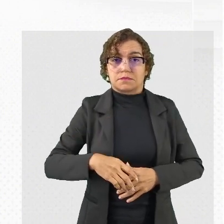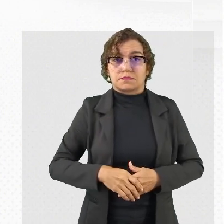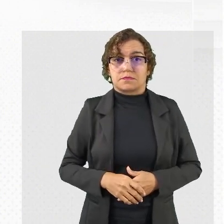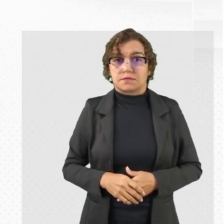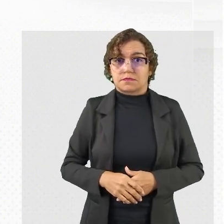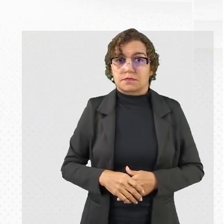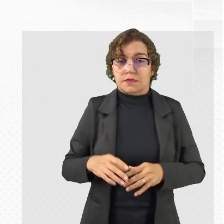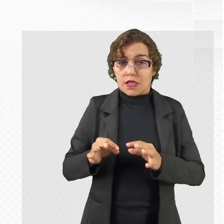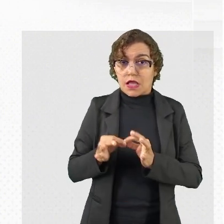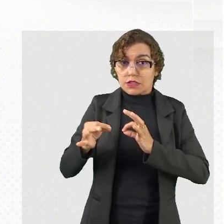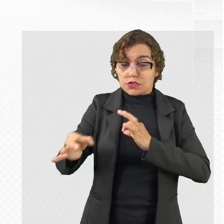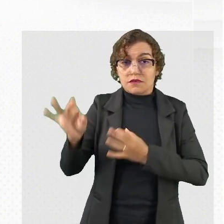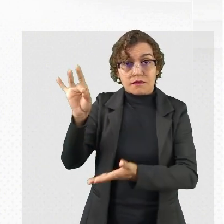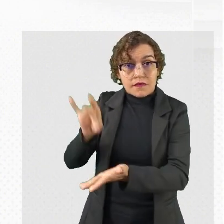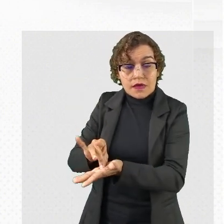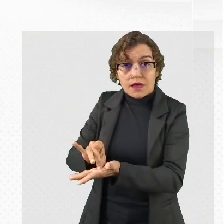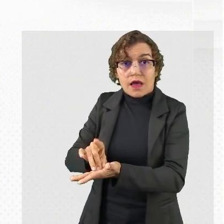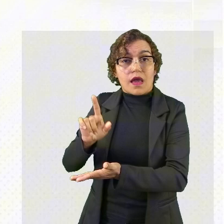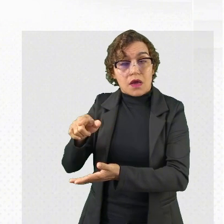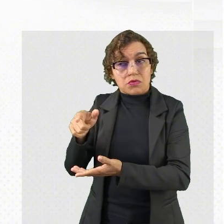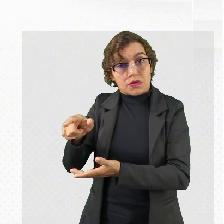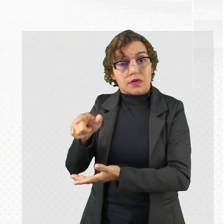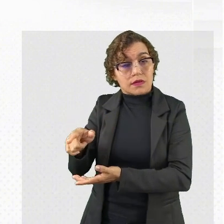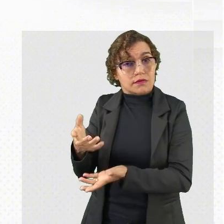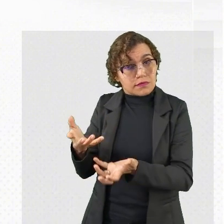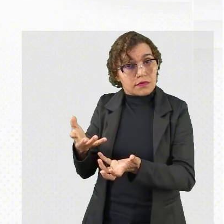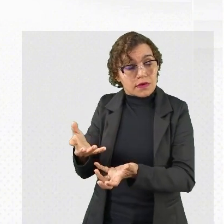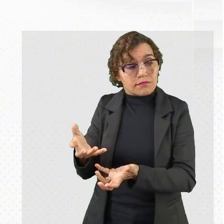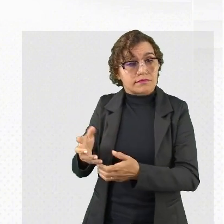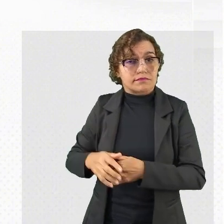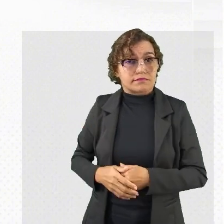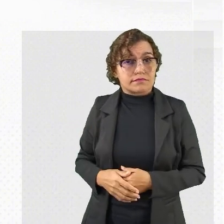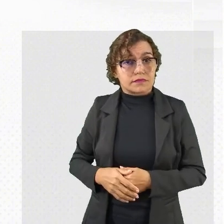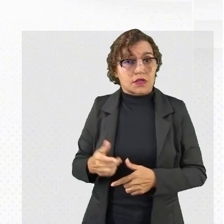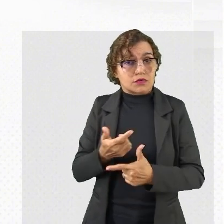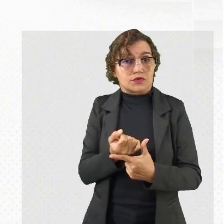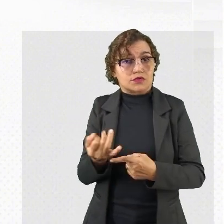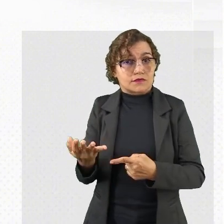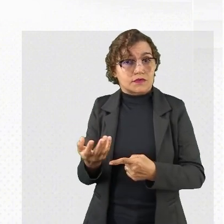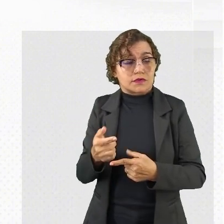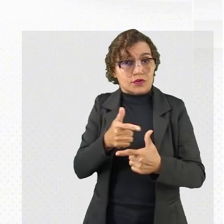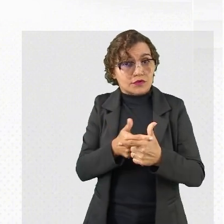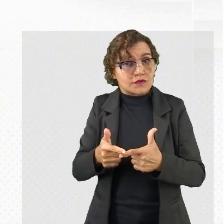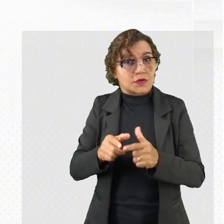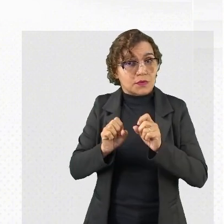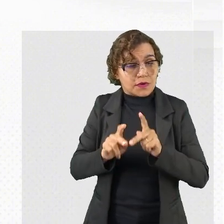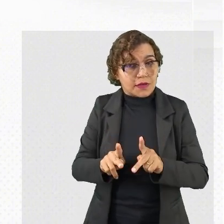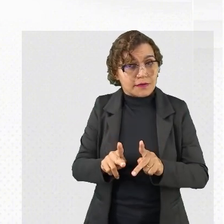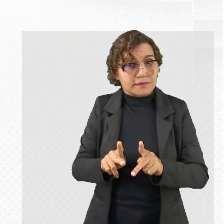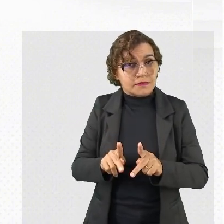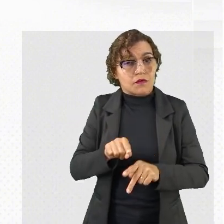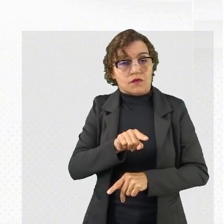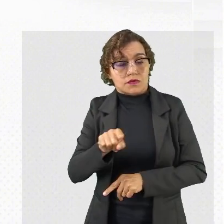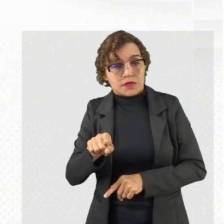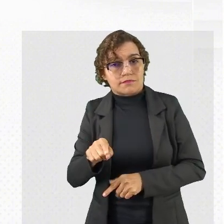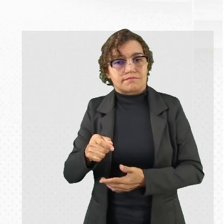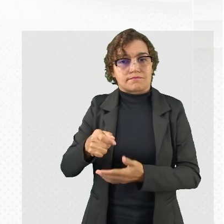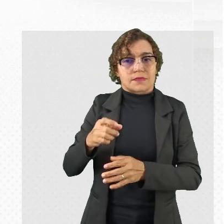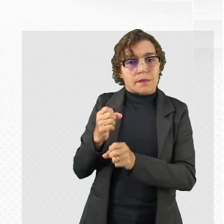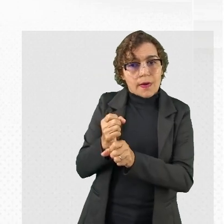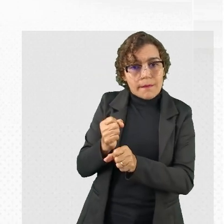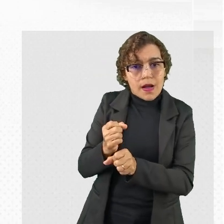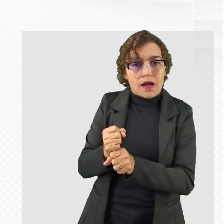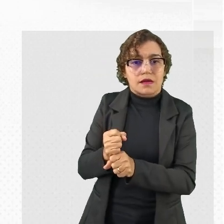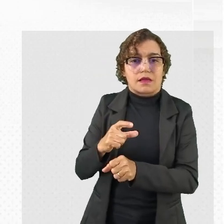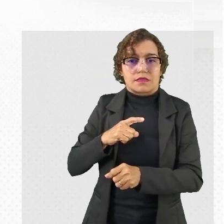E a distância real é o que ele quer. Visão. Certo? Aí você faz o